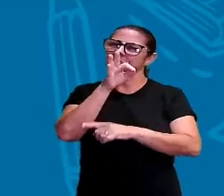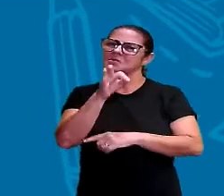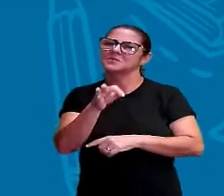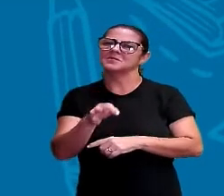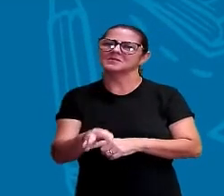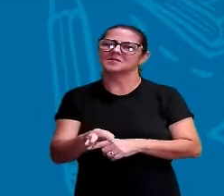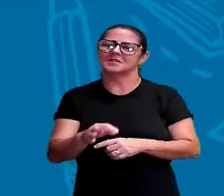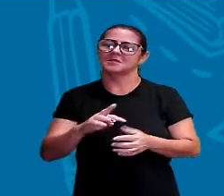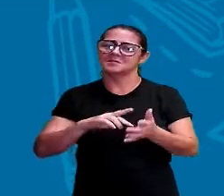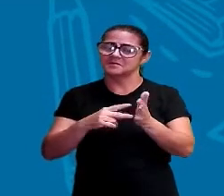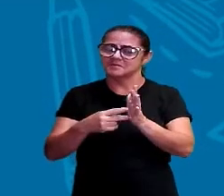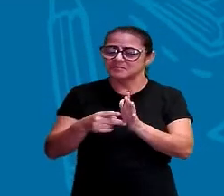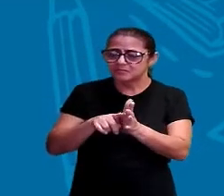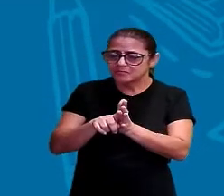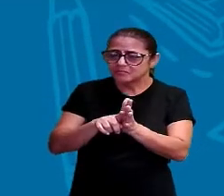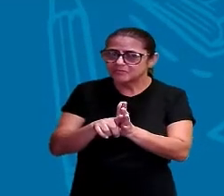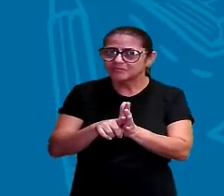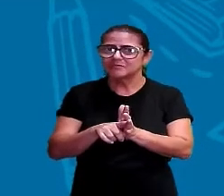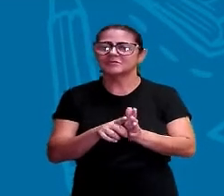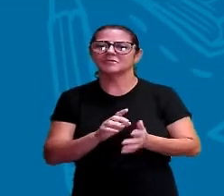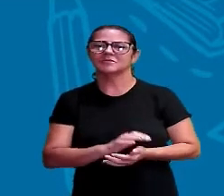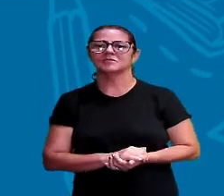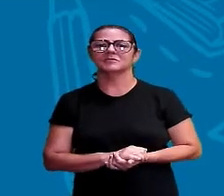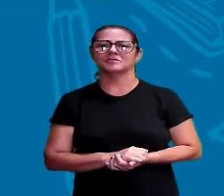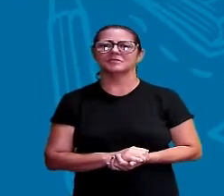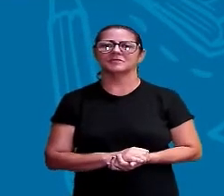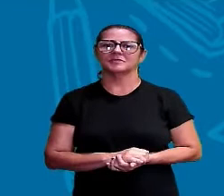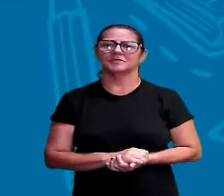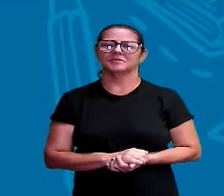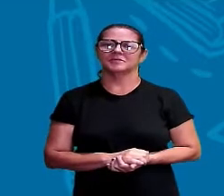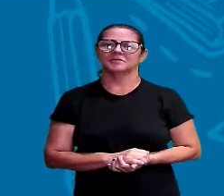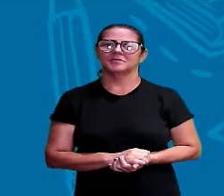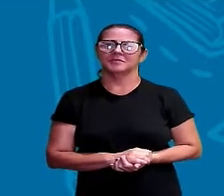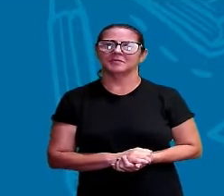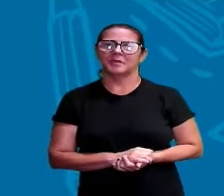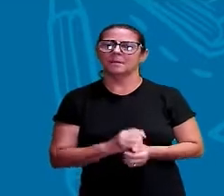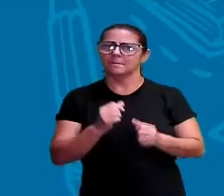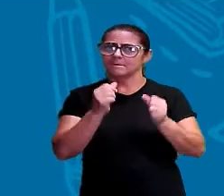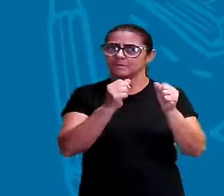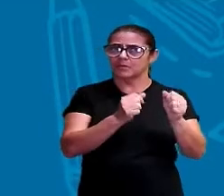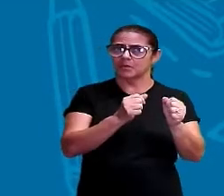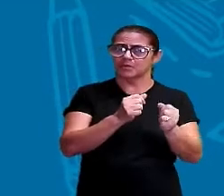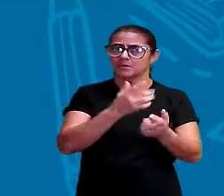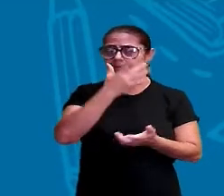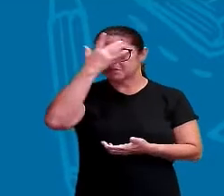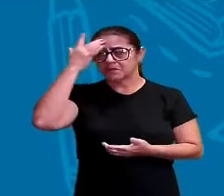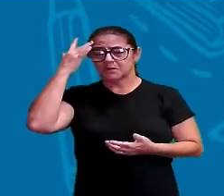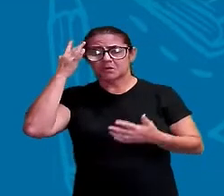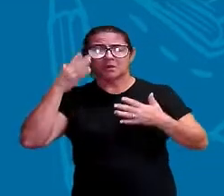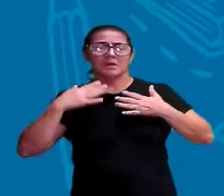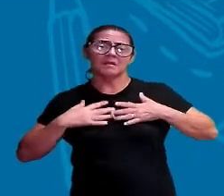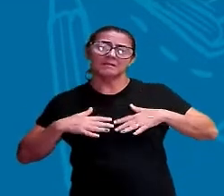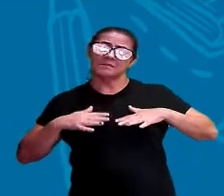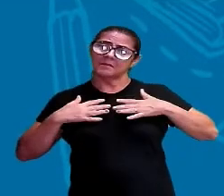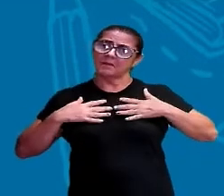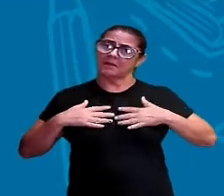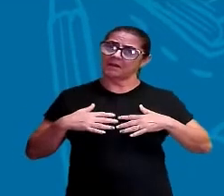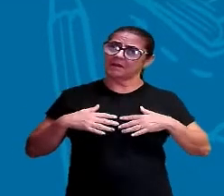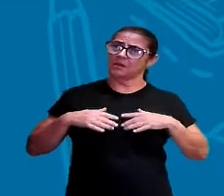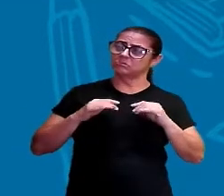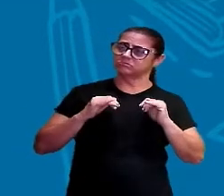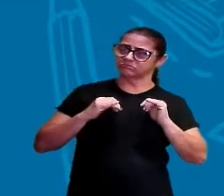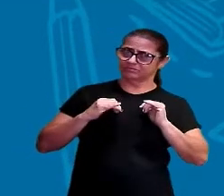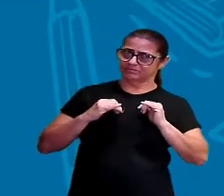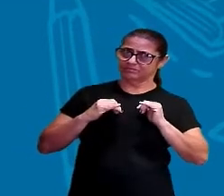procurou o significado da palavra space, a letra D. Então, pode ser relacionada a alguém que quer relaxar? Sim, tá?